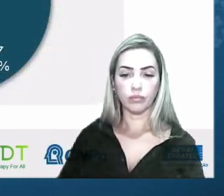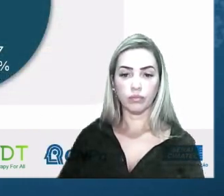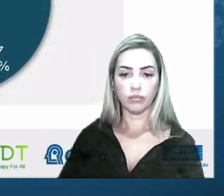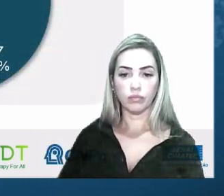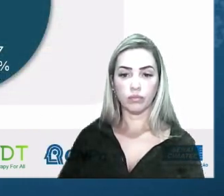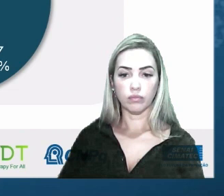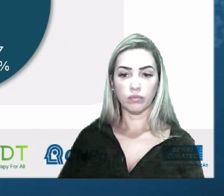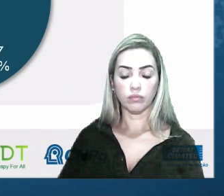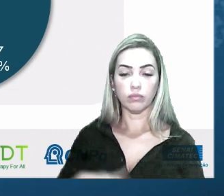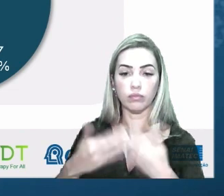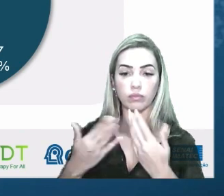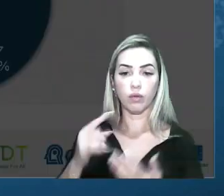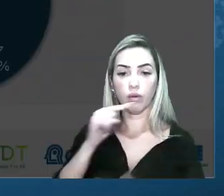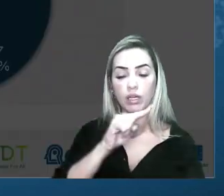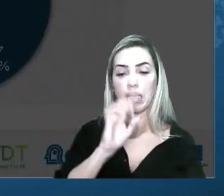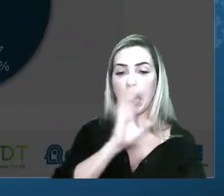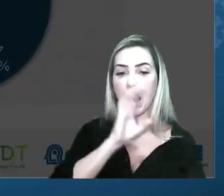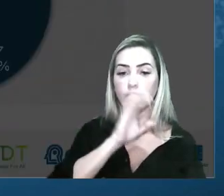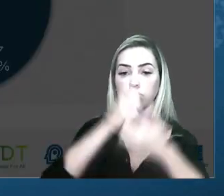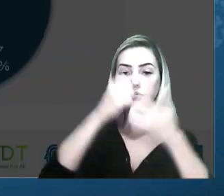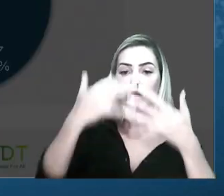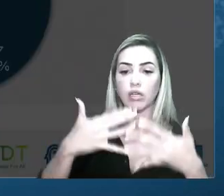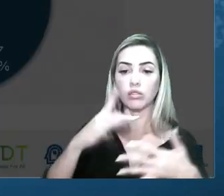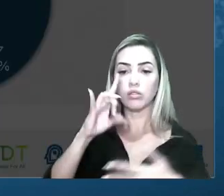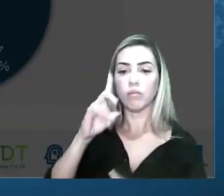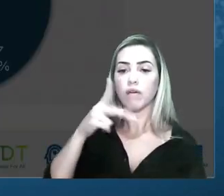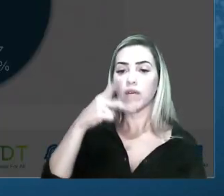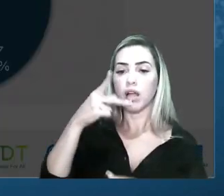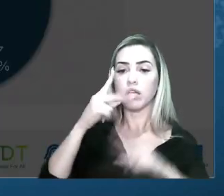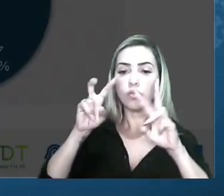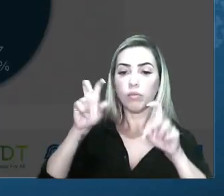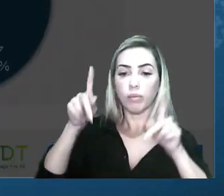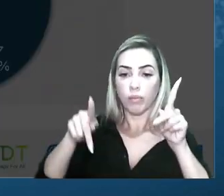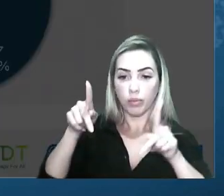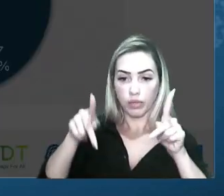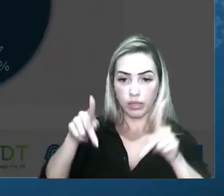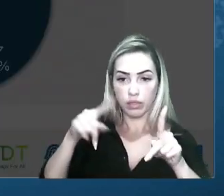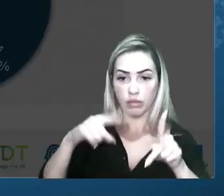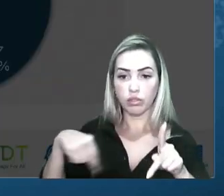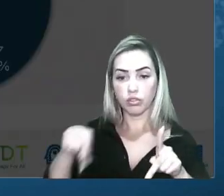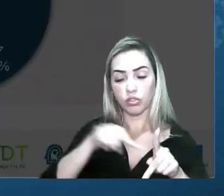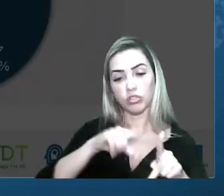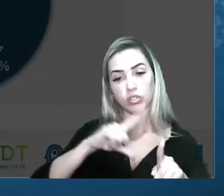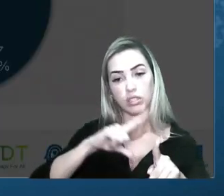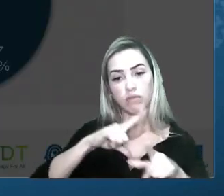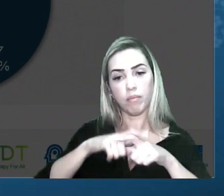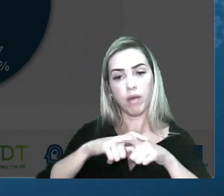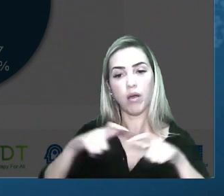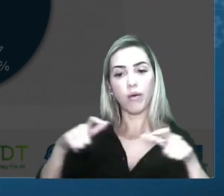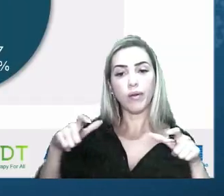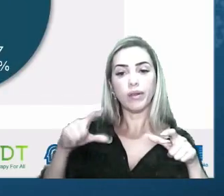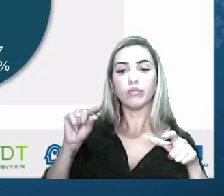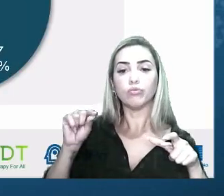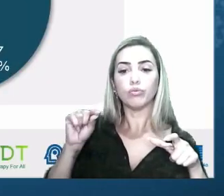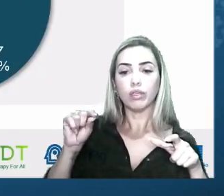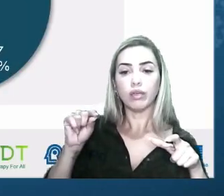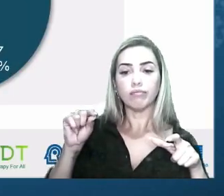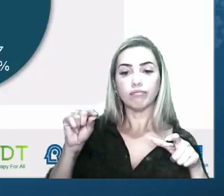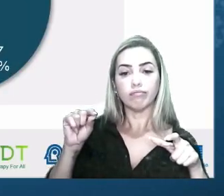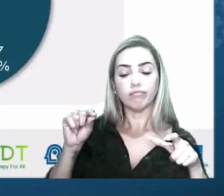Então, aqui, rapidamente, só falar a população, né, que a gente teve uma maioria de